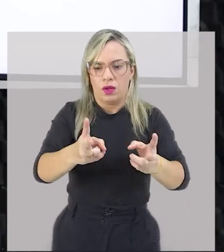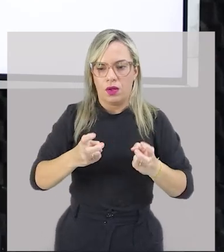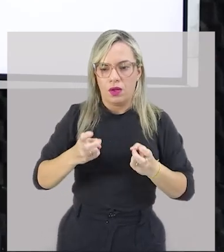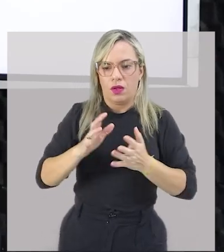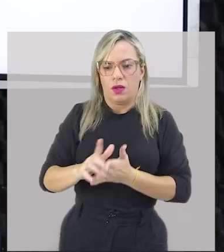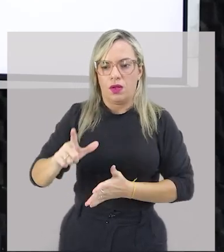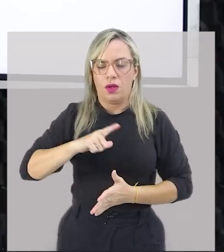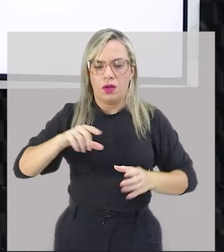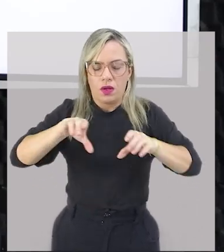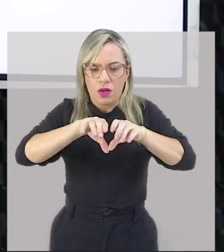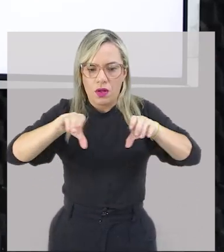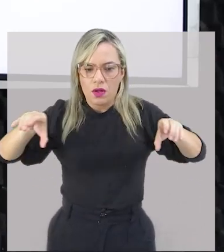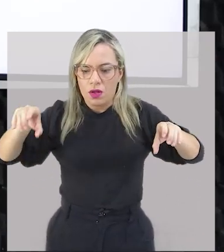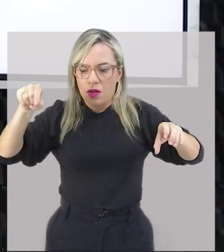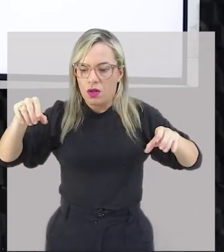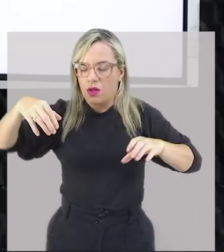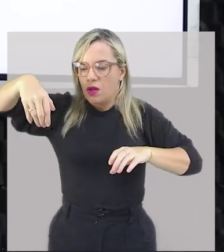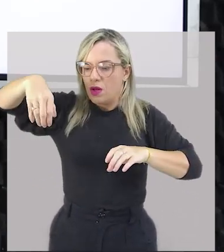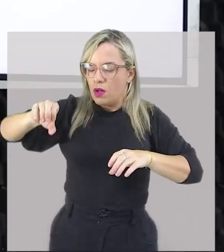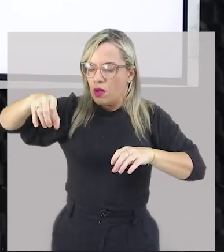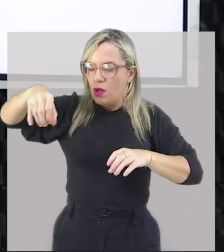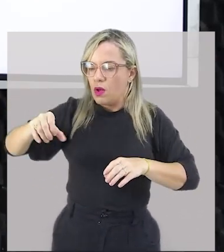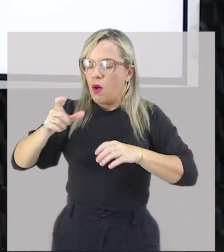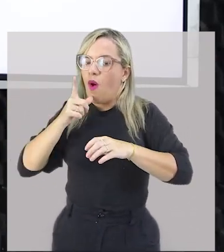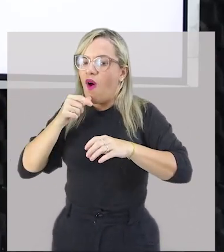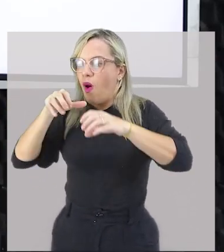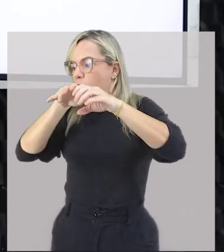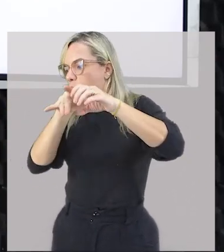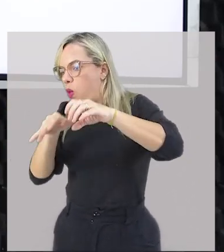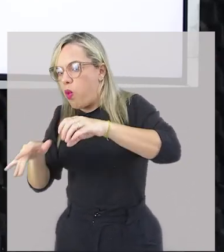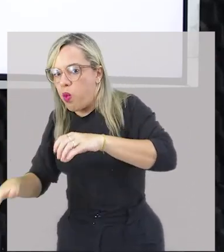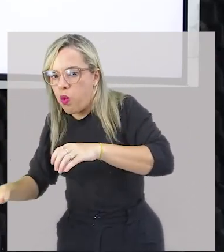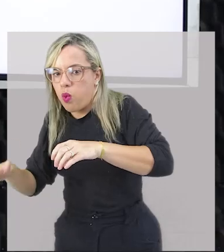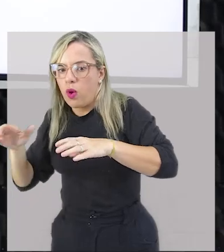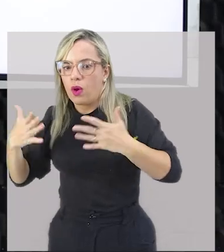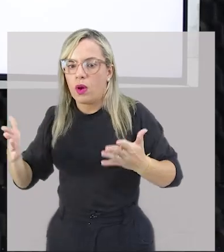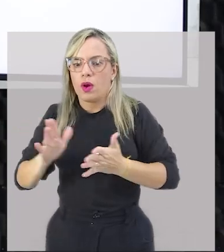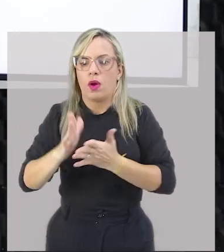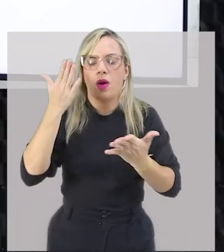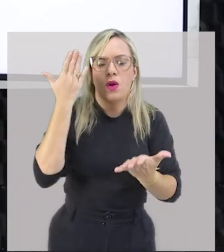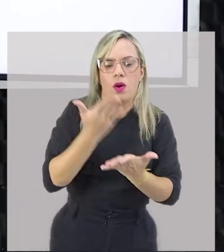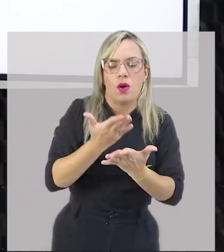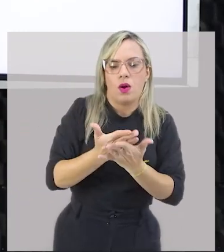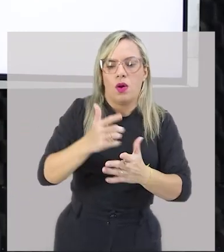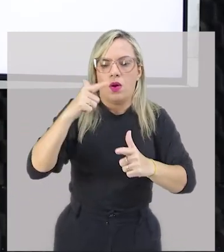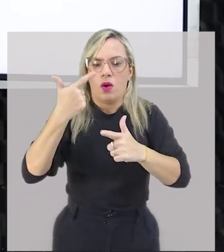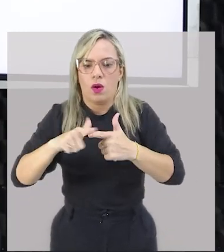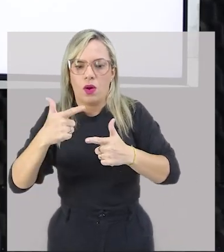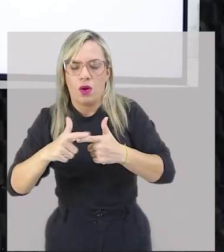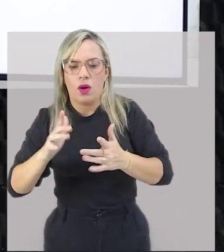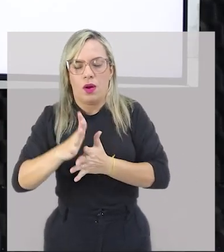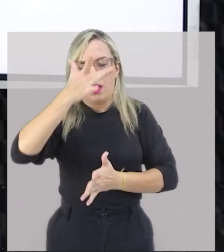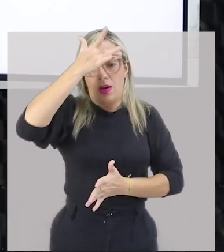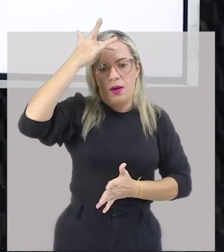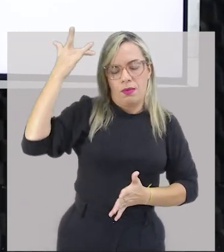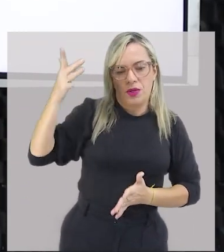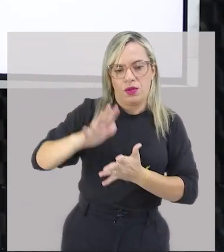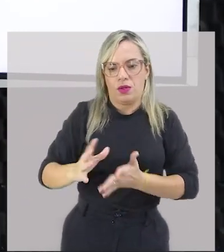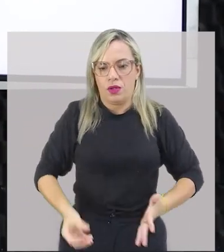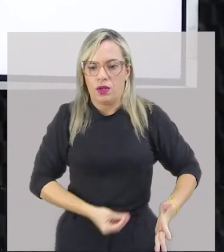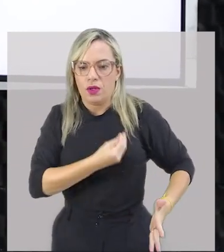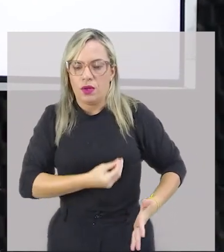do vazamento de água em um dos registros. Ao estudar o problema, o morador conclui que